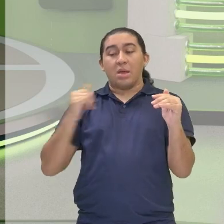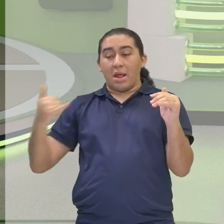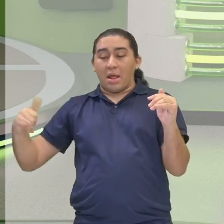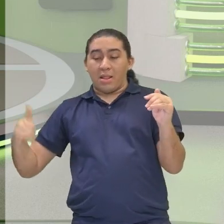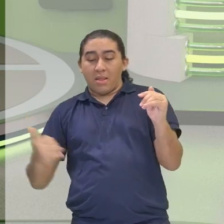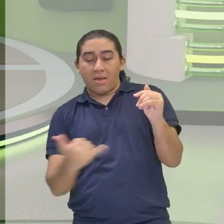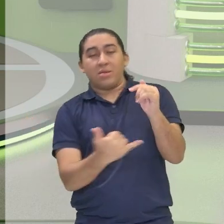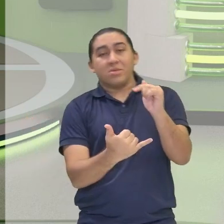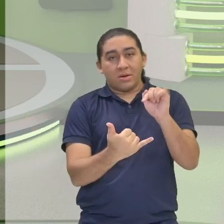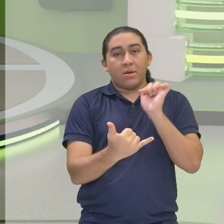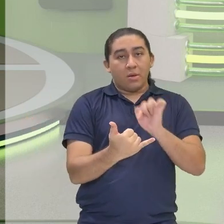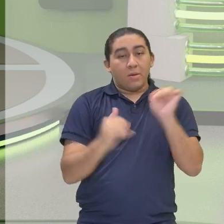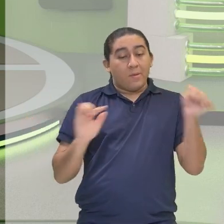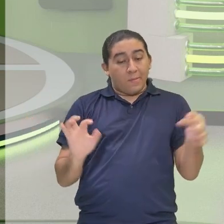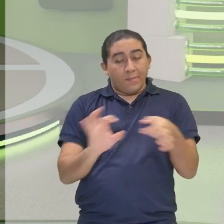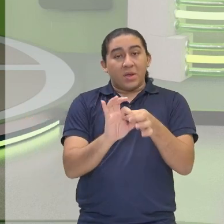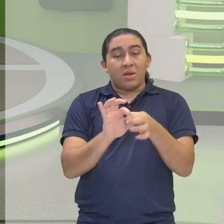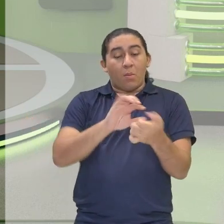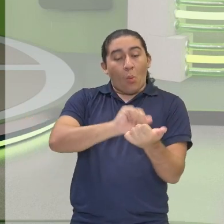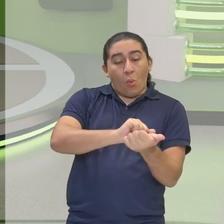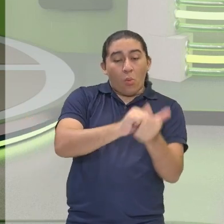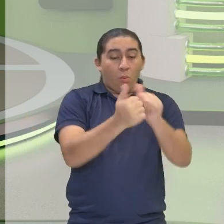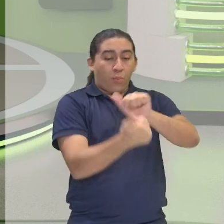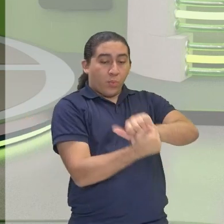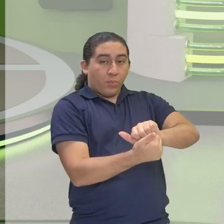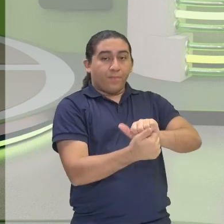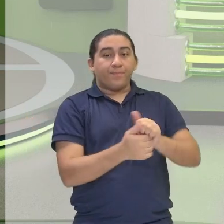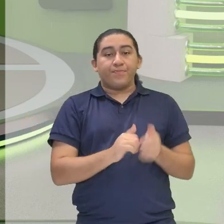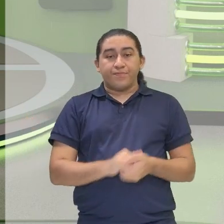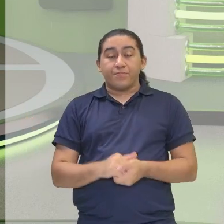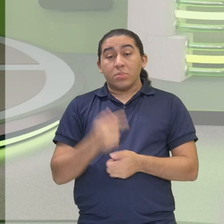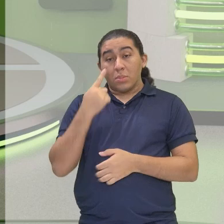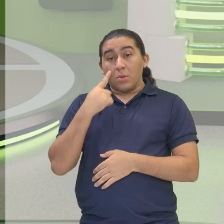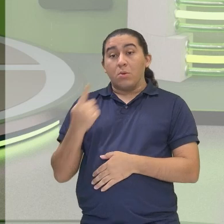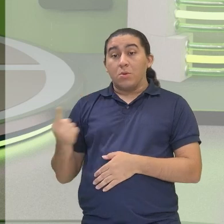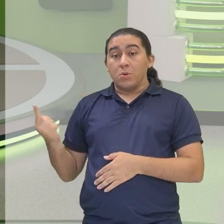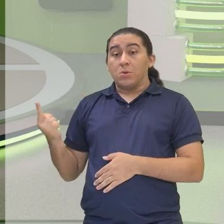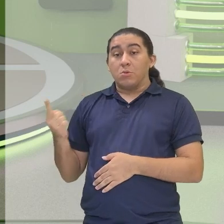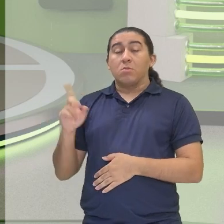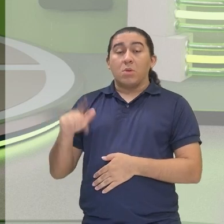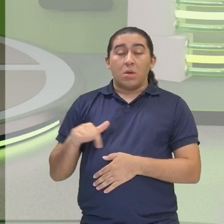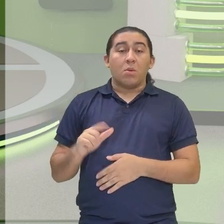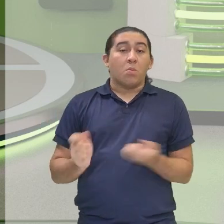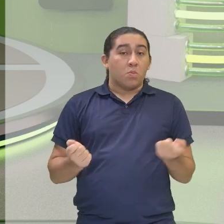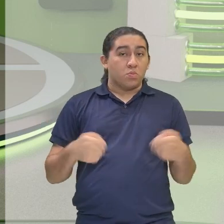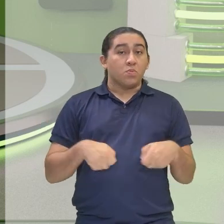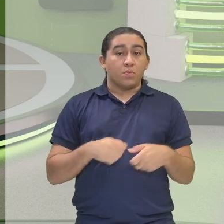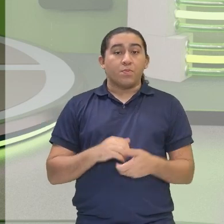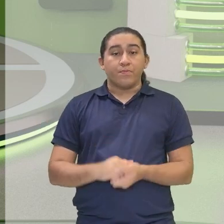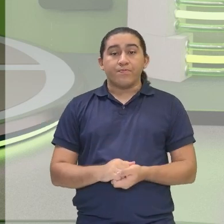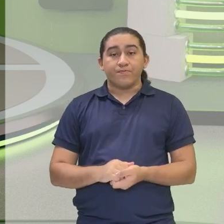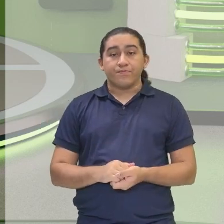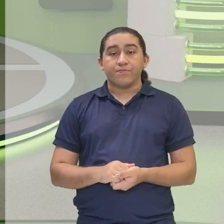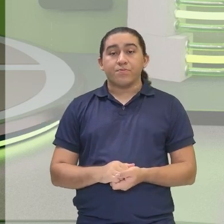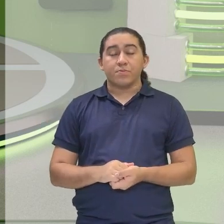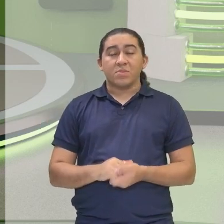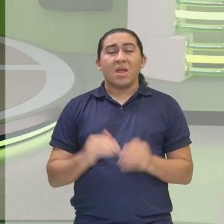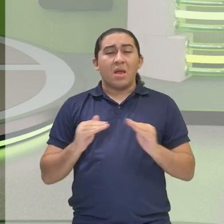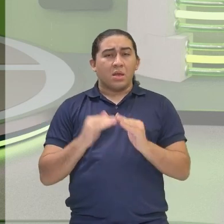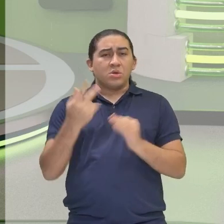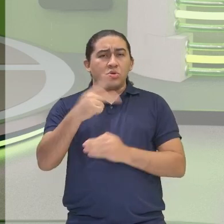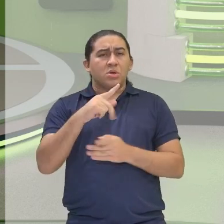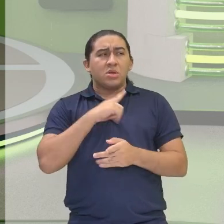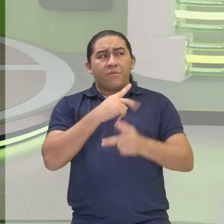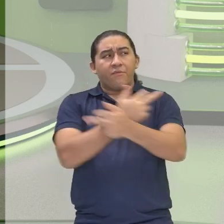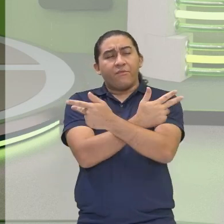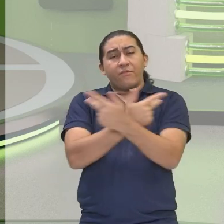no processo. Isso aqui, o ventilador, é um receptor elétrico. E na sua casa você tem vários deles.